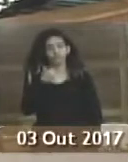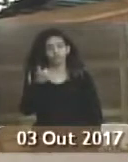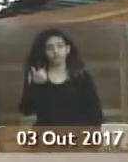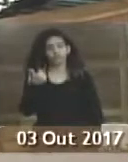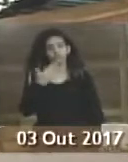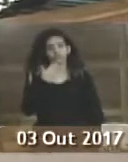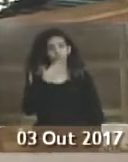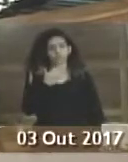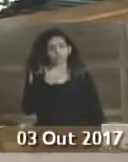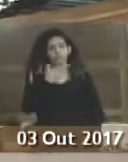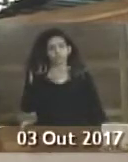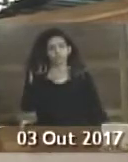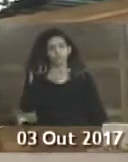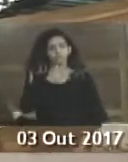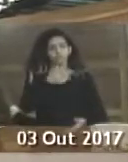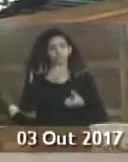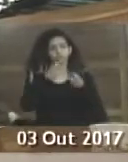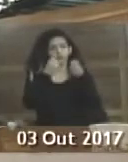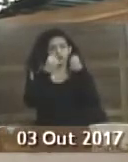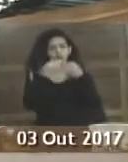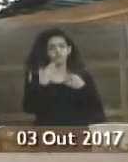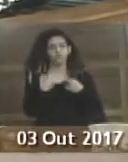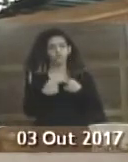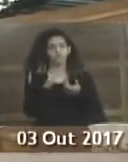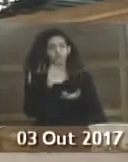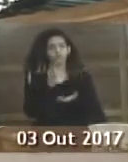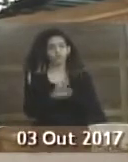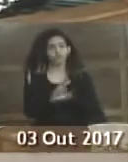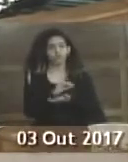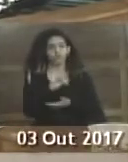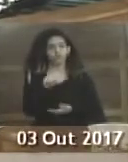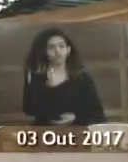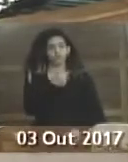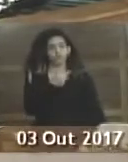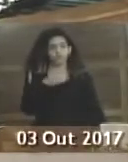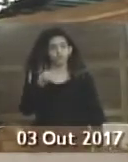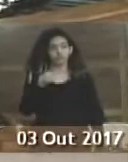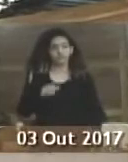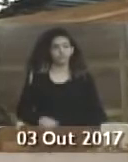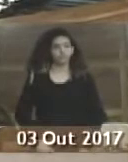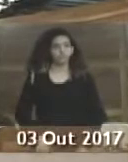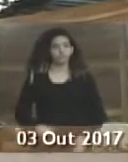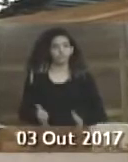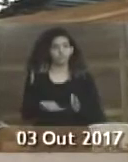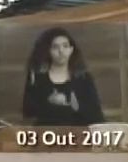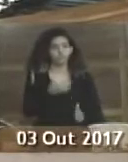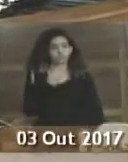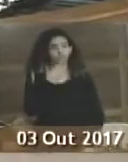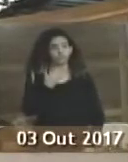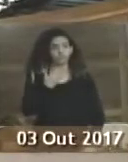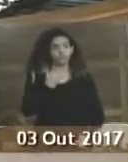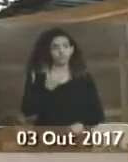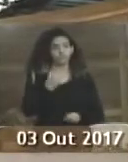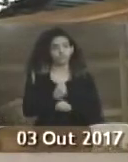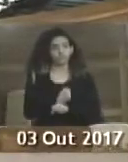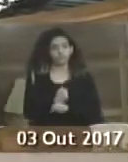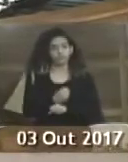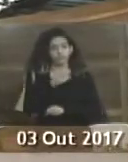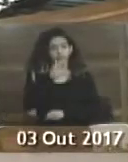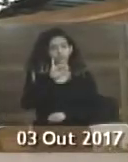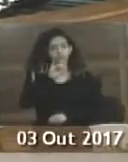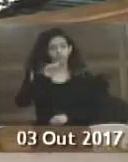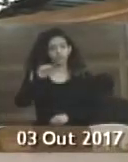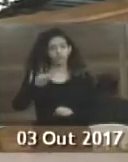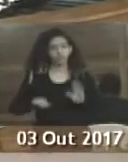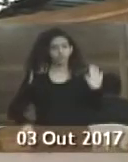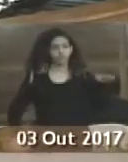mesa justificar sua ausência no dia 19 de setembro. Indicação número 4501/17, indicando a prefeita a construção de um caixa para embarque e desembarque na Praia do Retiro,